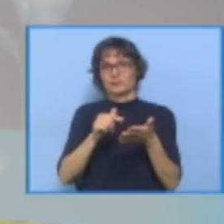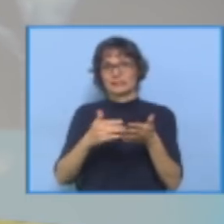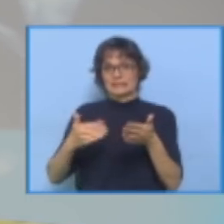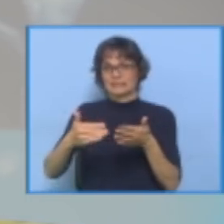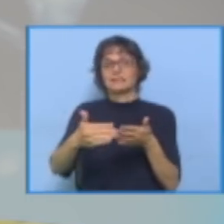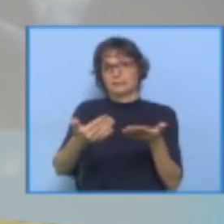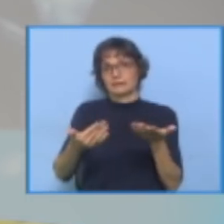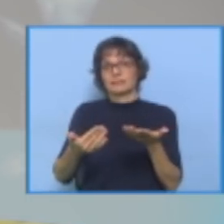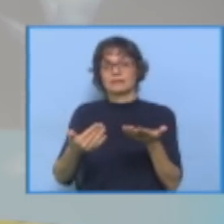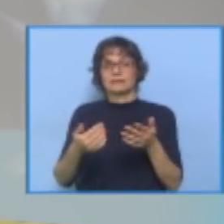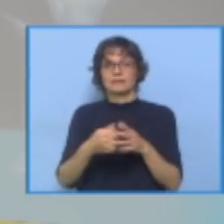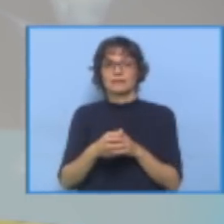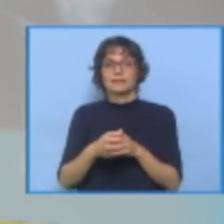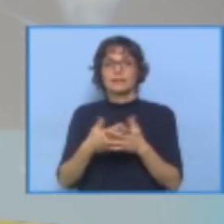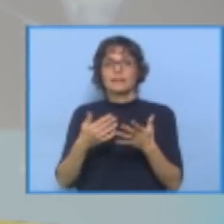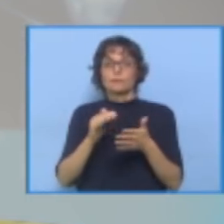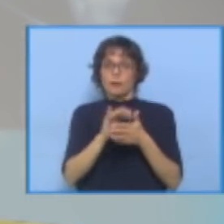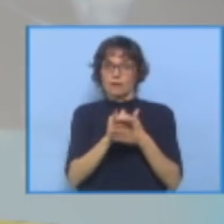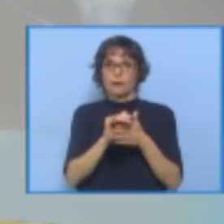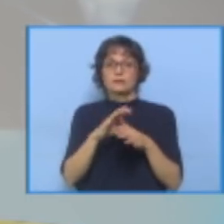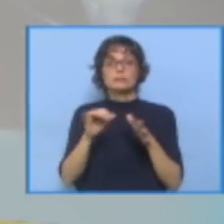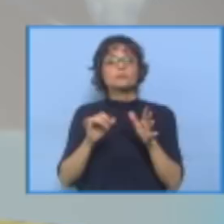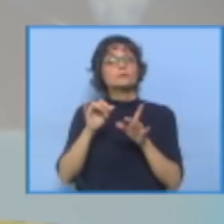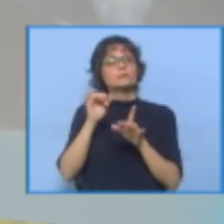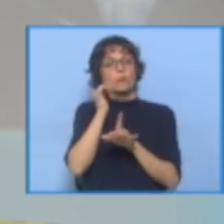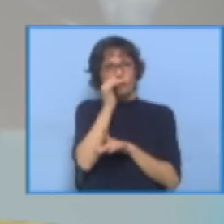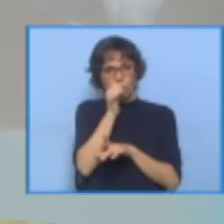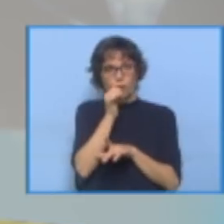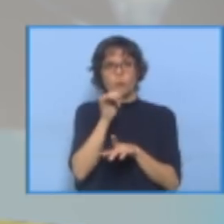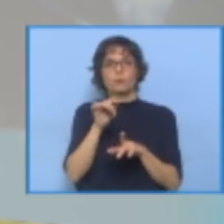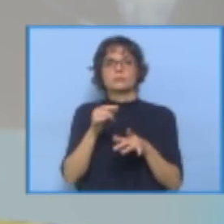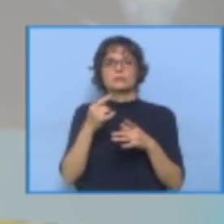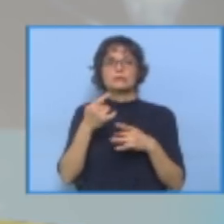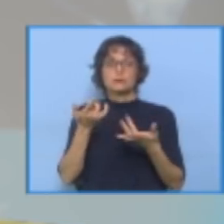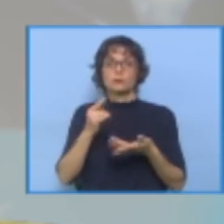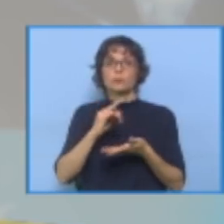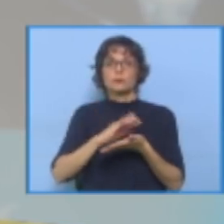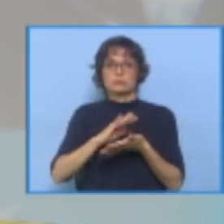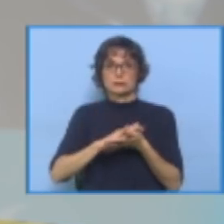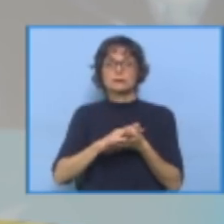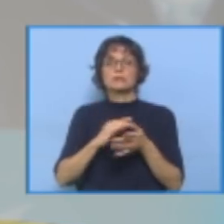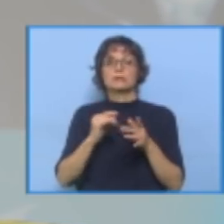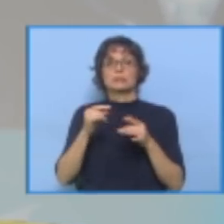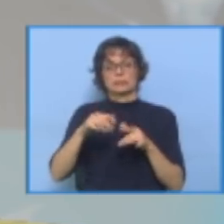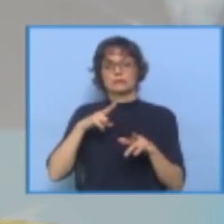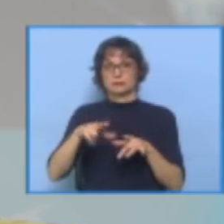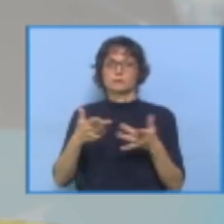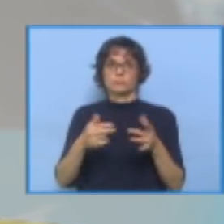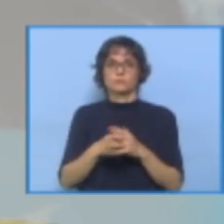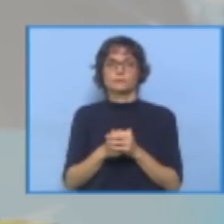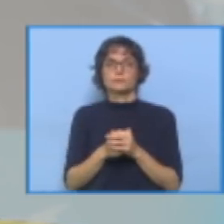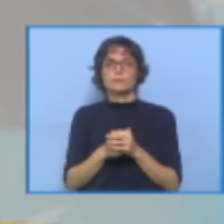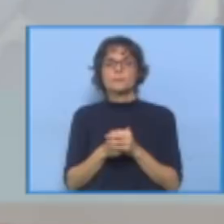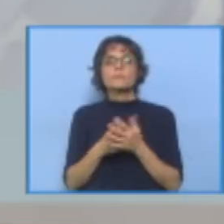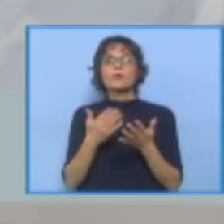dia, se calhar, não é? As Cartas sobre a Dor de Emmanuel Mounier, que foi editado agora pela Tenacitas em português. Rosário Pibelo,